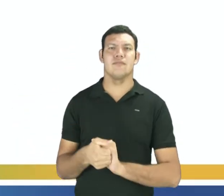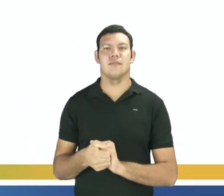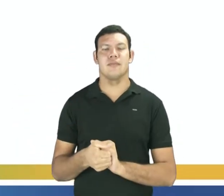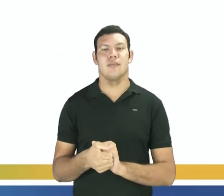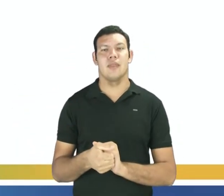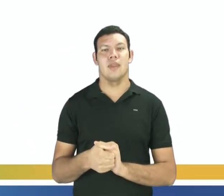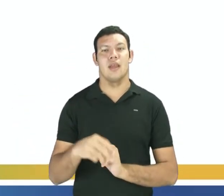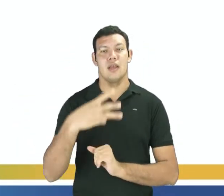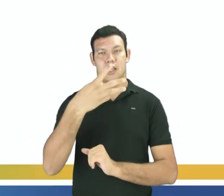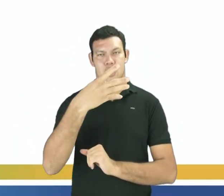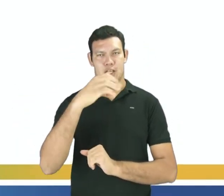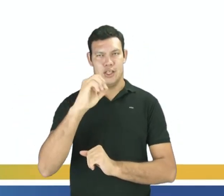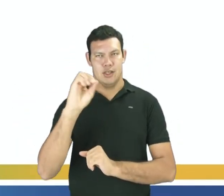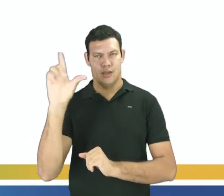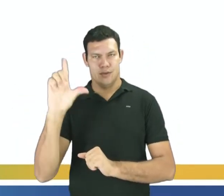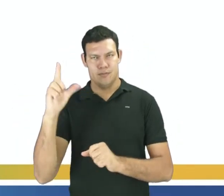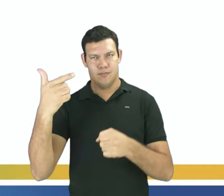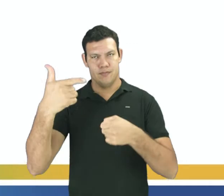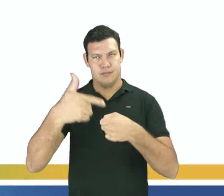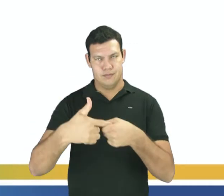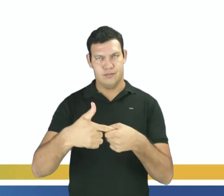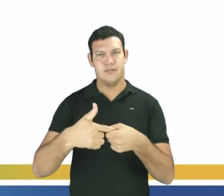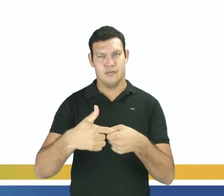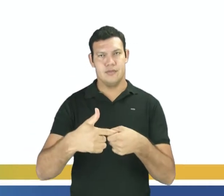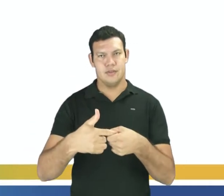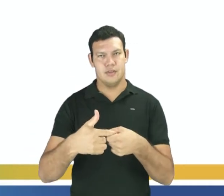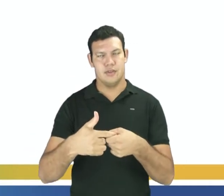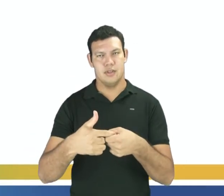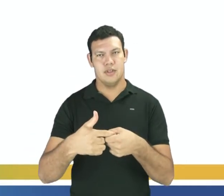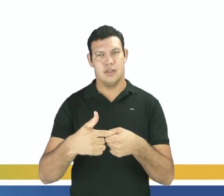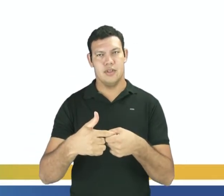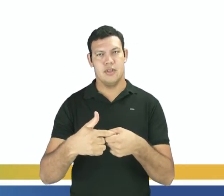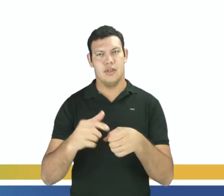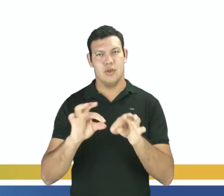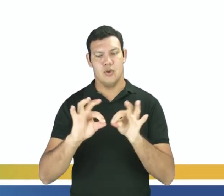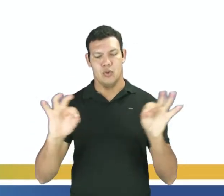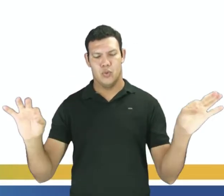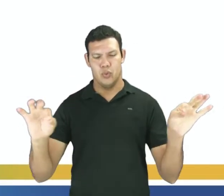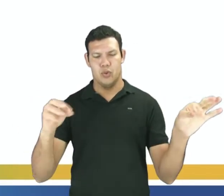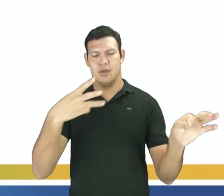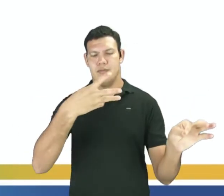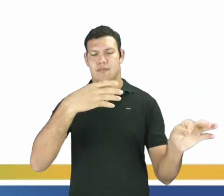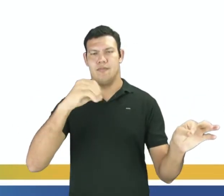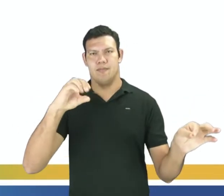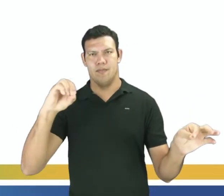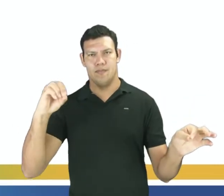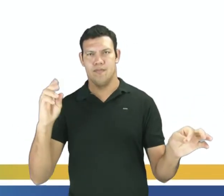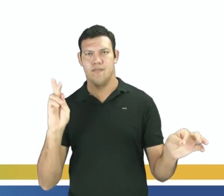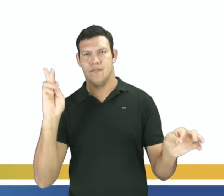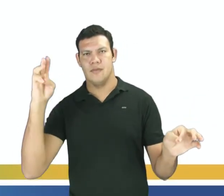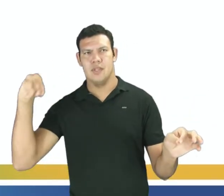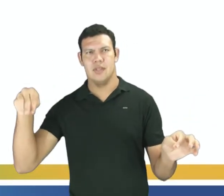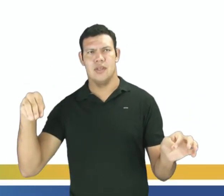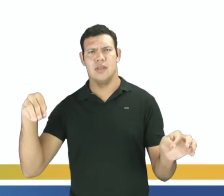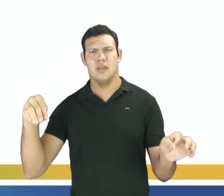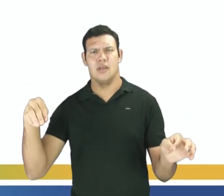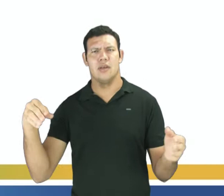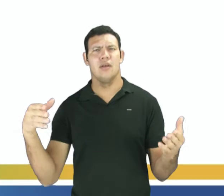né, que corresponde a 300 quilômetros, e se ele quiser saber de 120 litros aí,